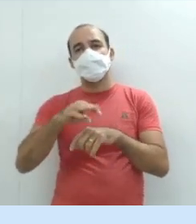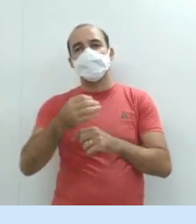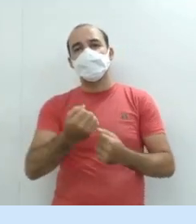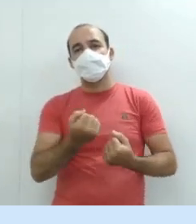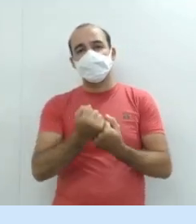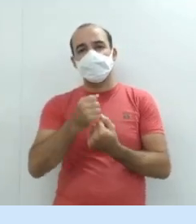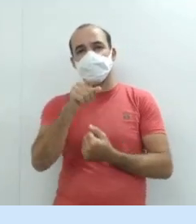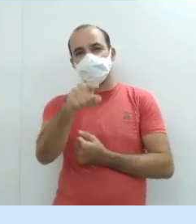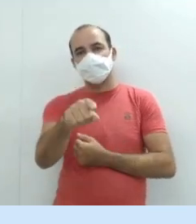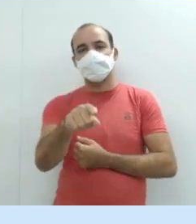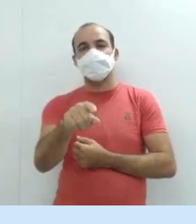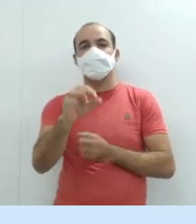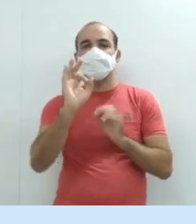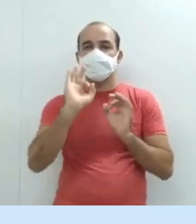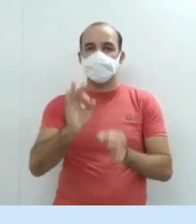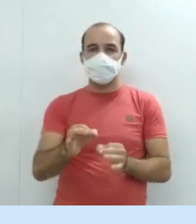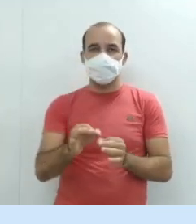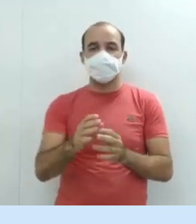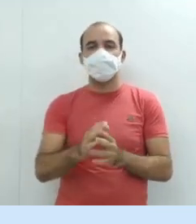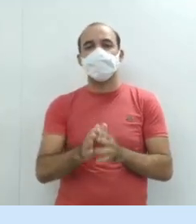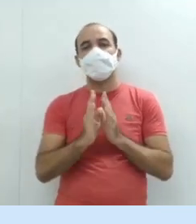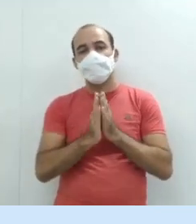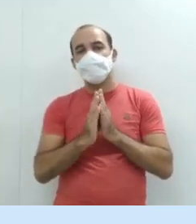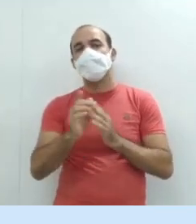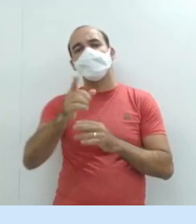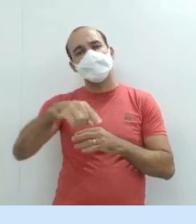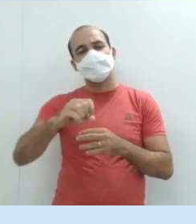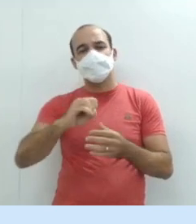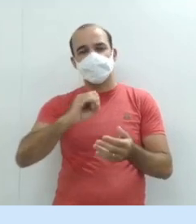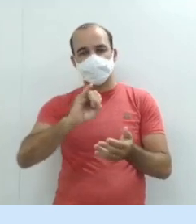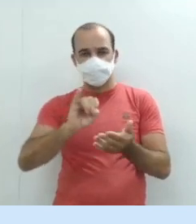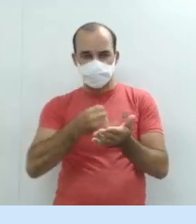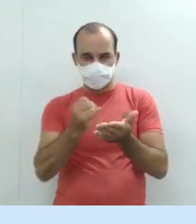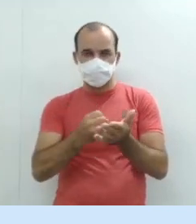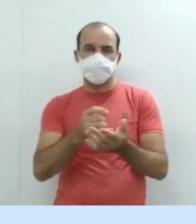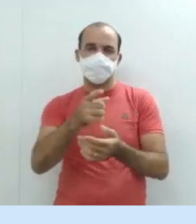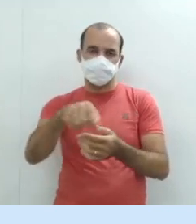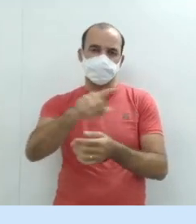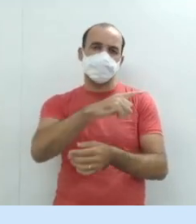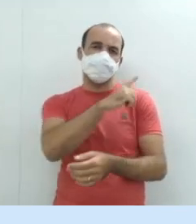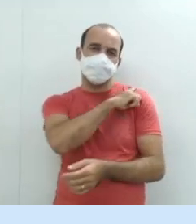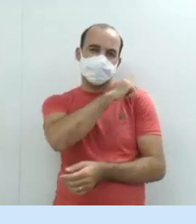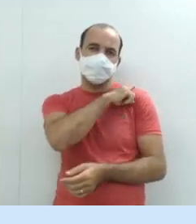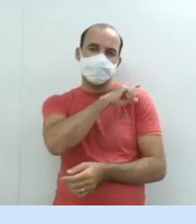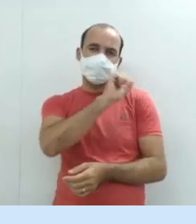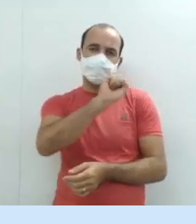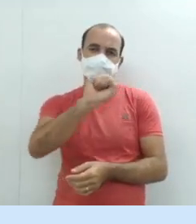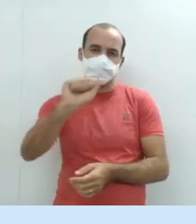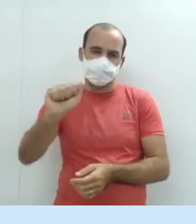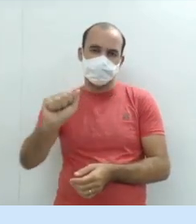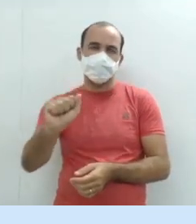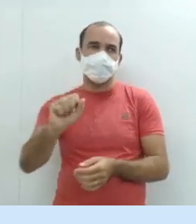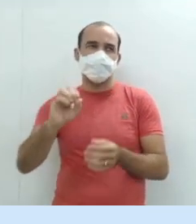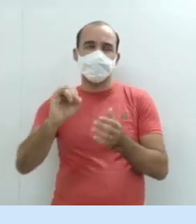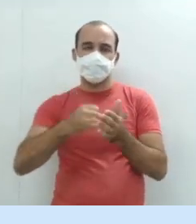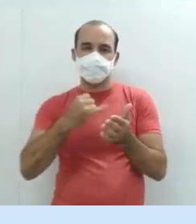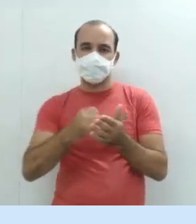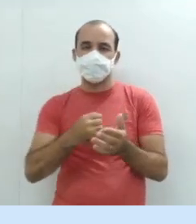não deixem de fazer as inscrições para o